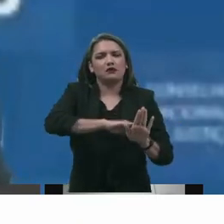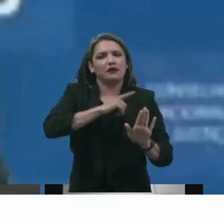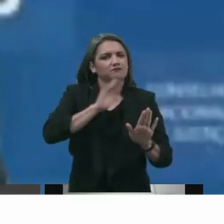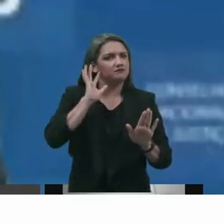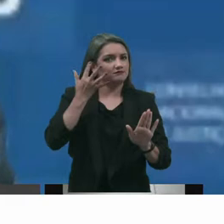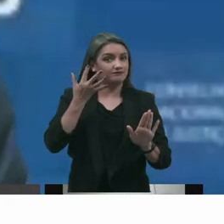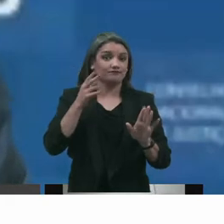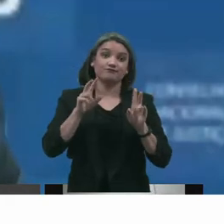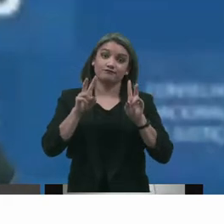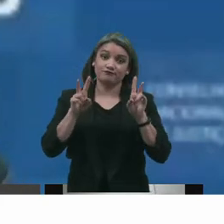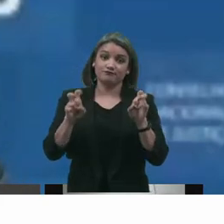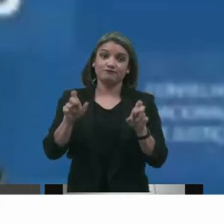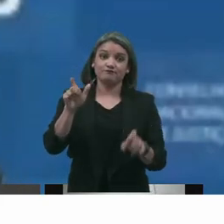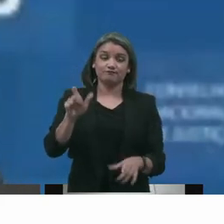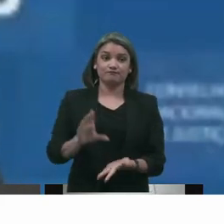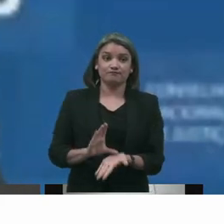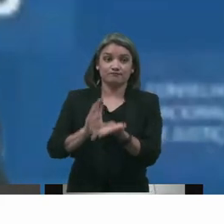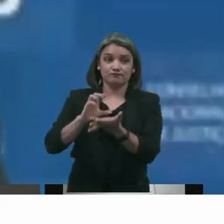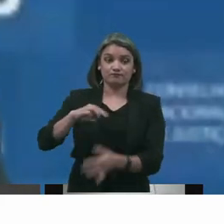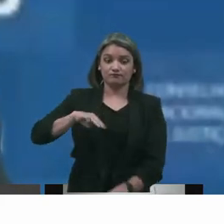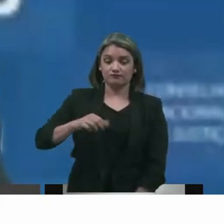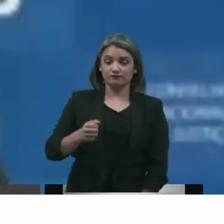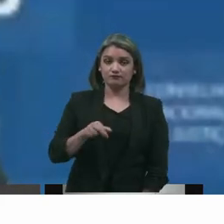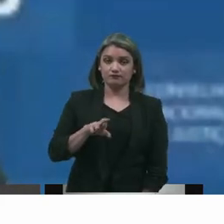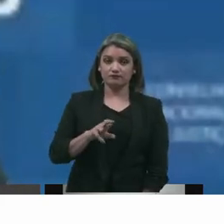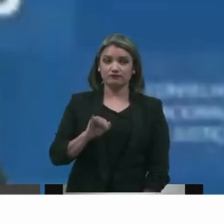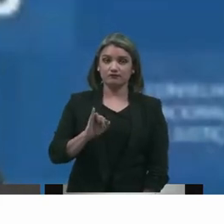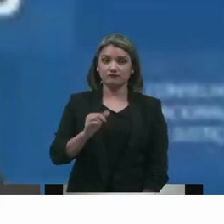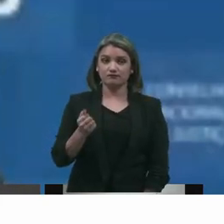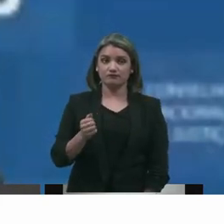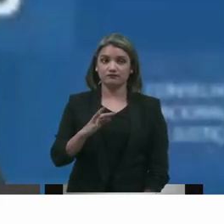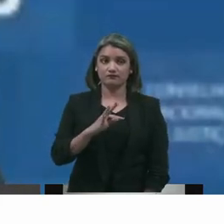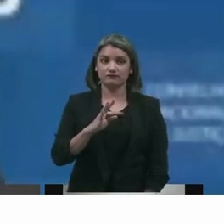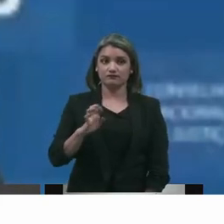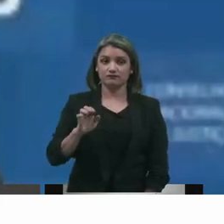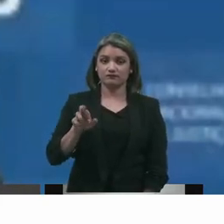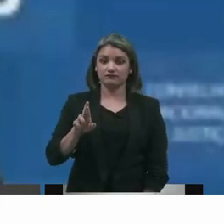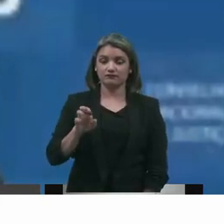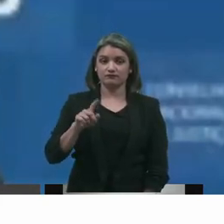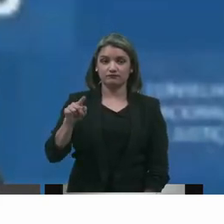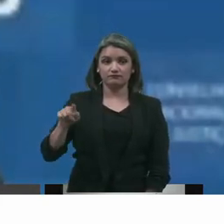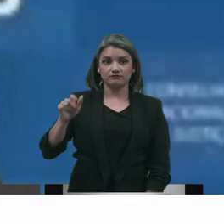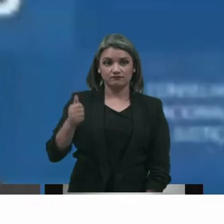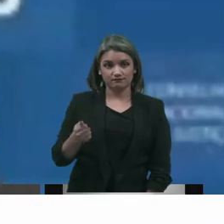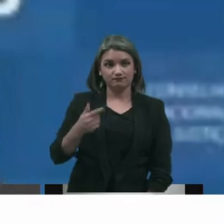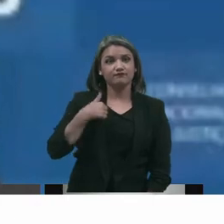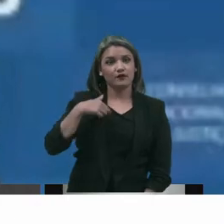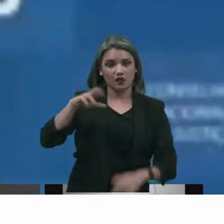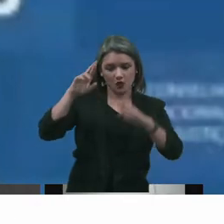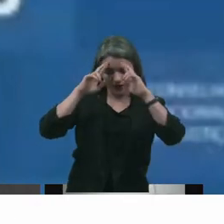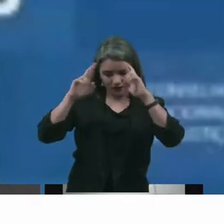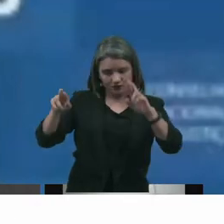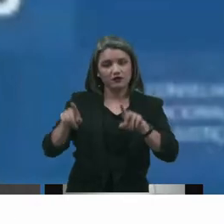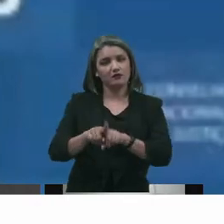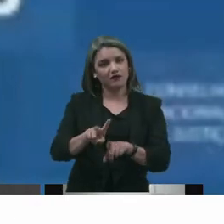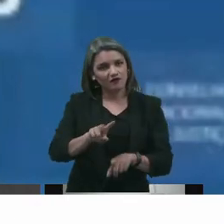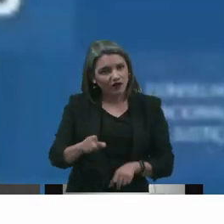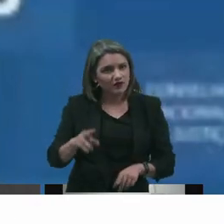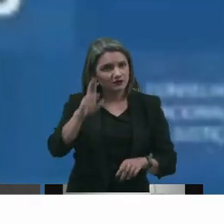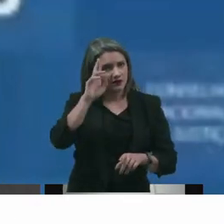quem respeito e respeitarei, assim como aos demais conselheiros dessa casa, que apesar de algumas